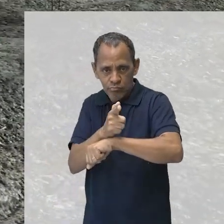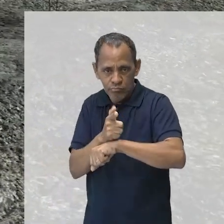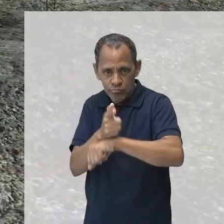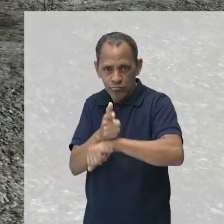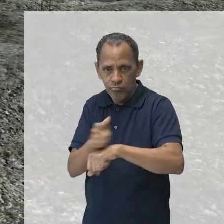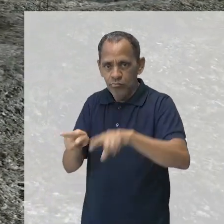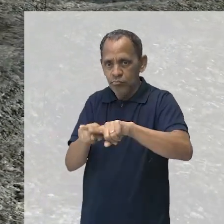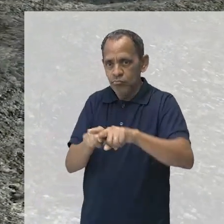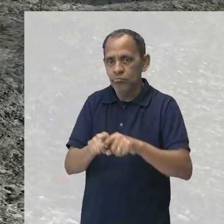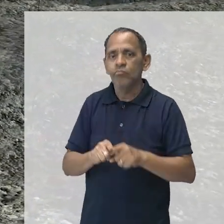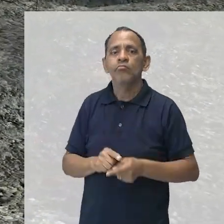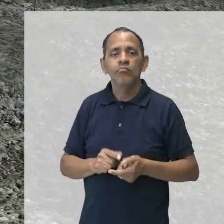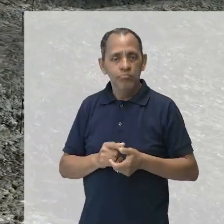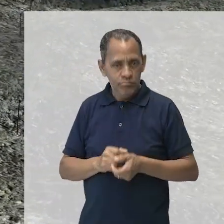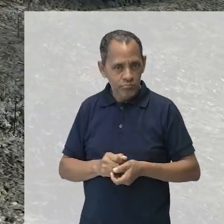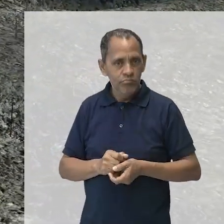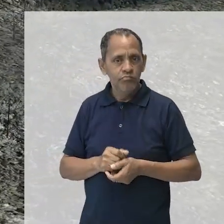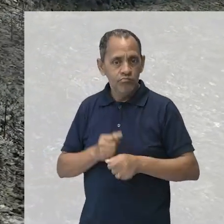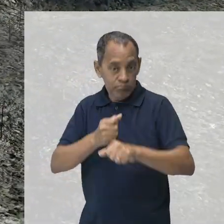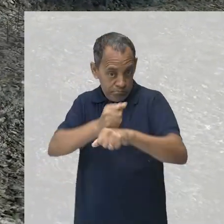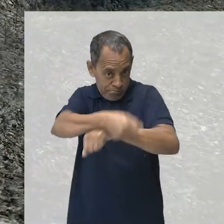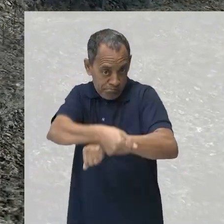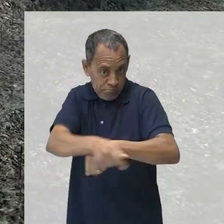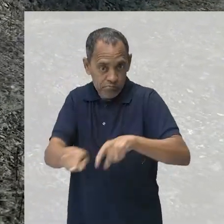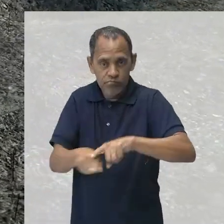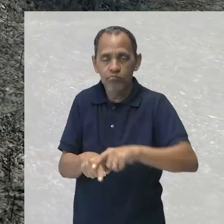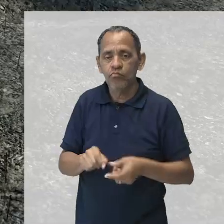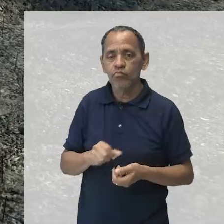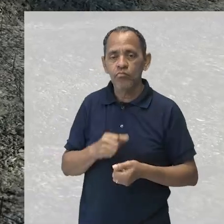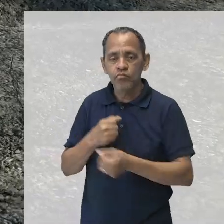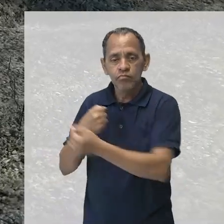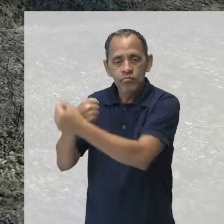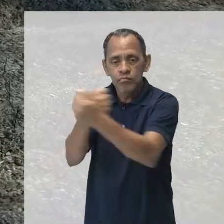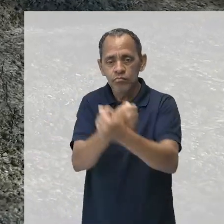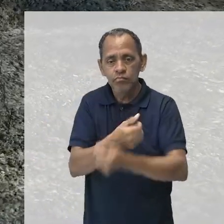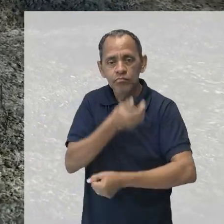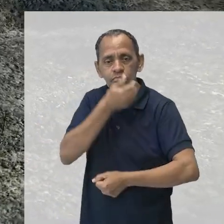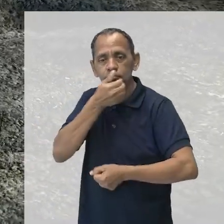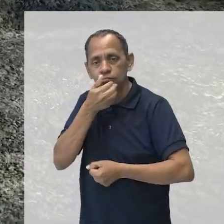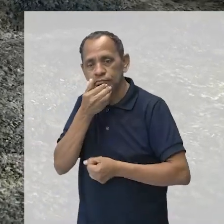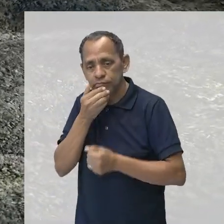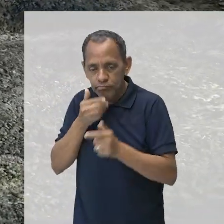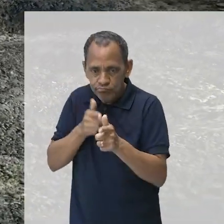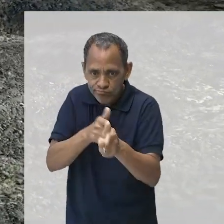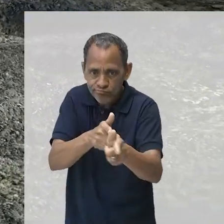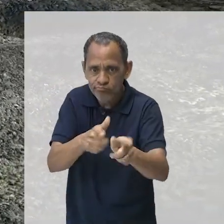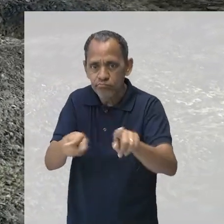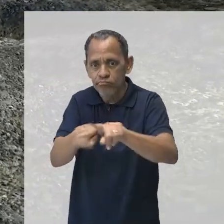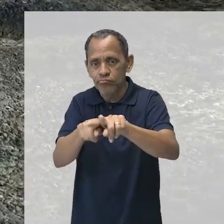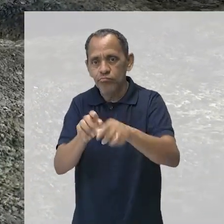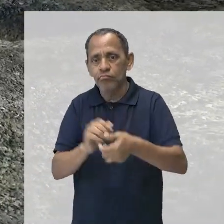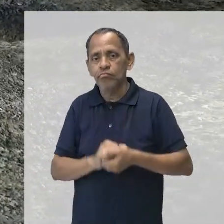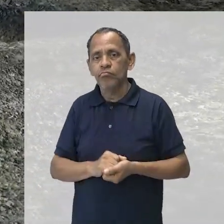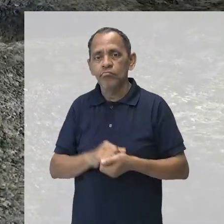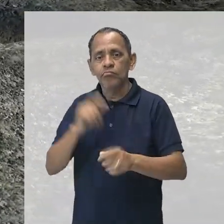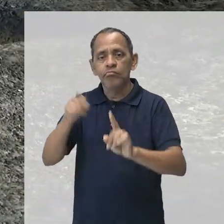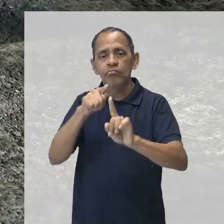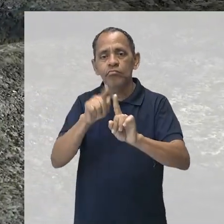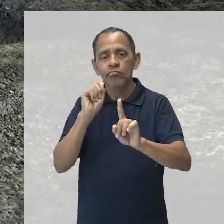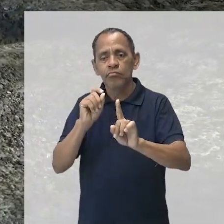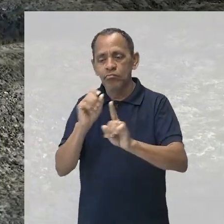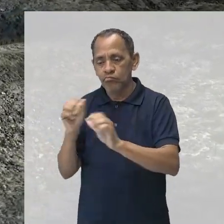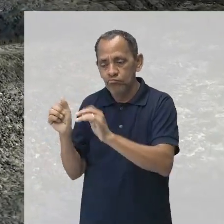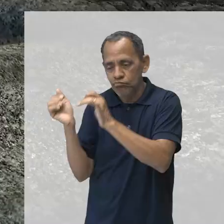fogo, que vai tornar a defesa, né, a melhor arma. Então, qual era o objetivo? Né? Vamos nos fixar nesse território